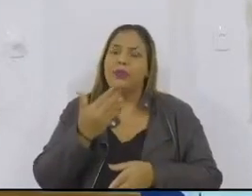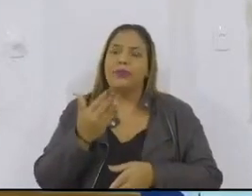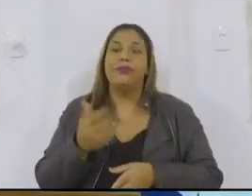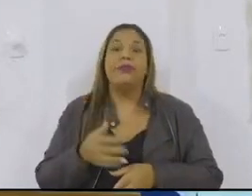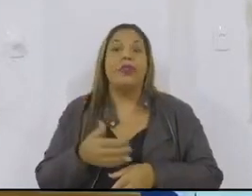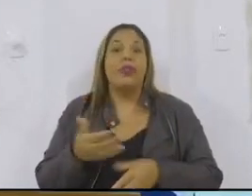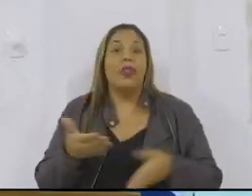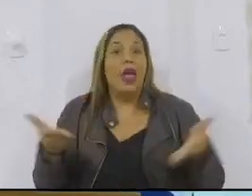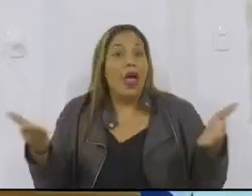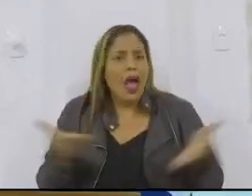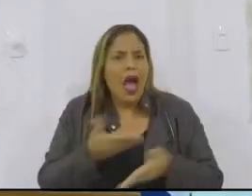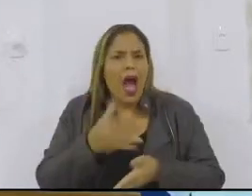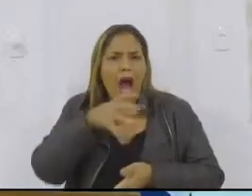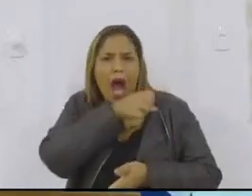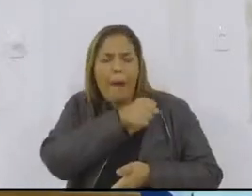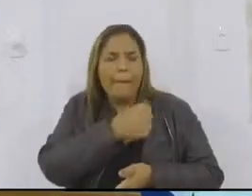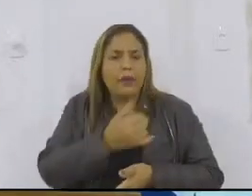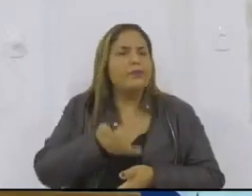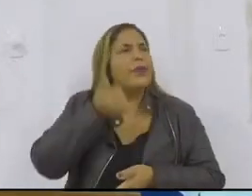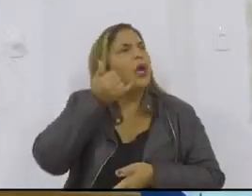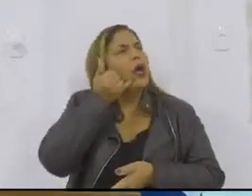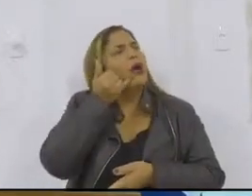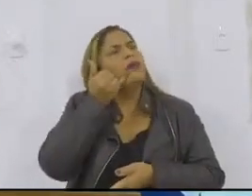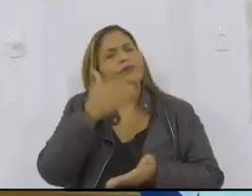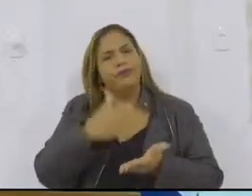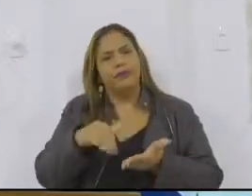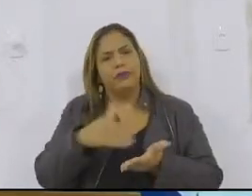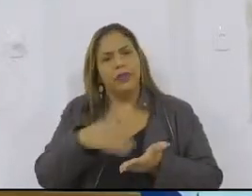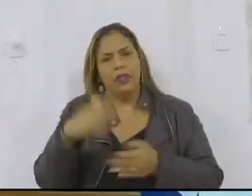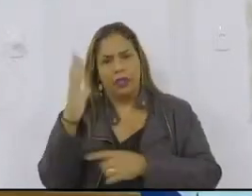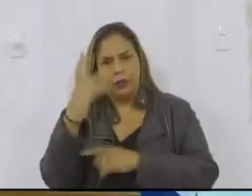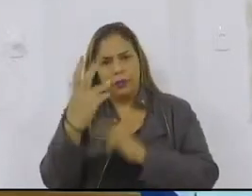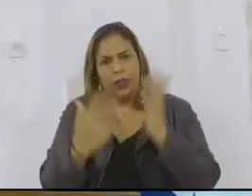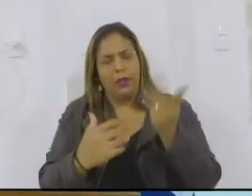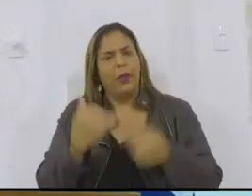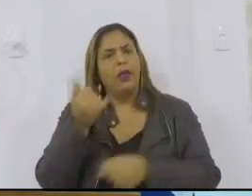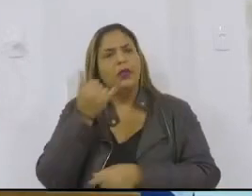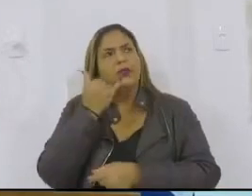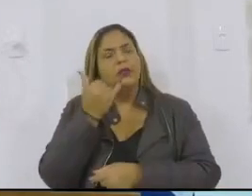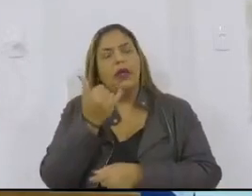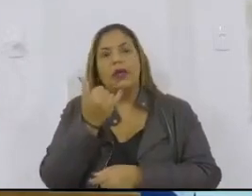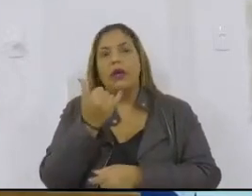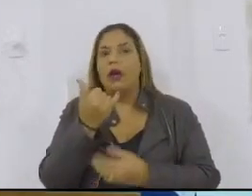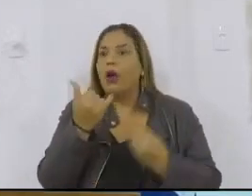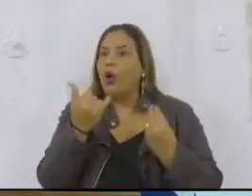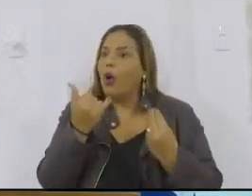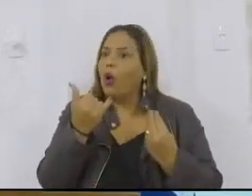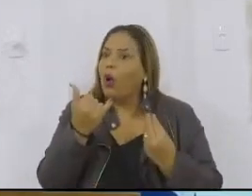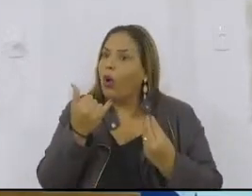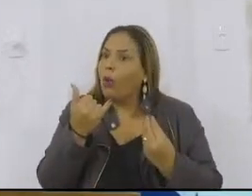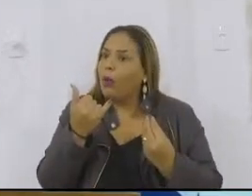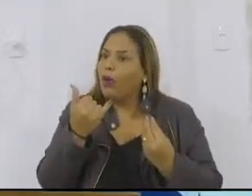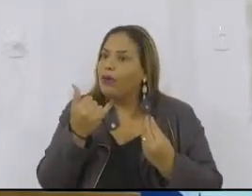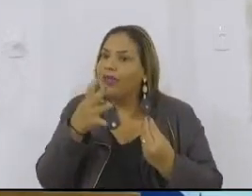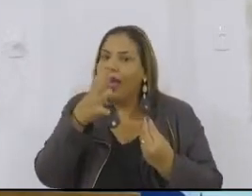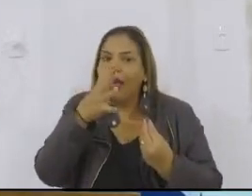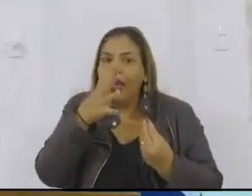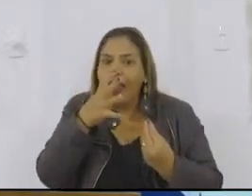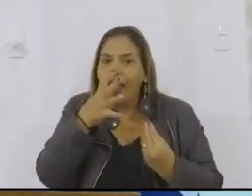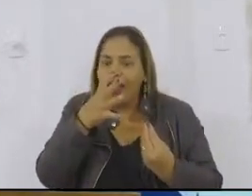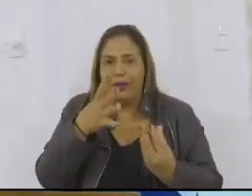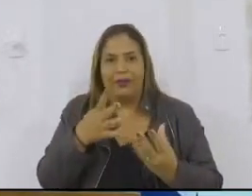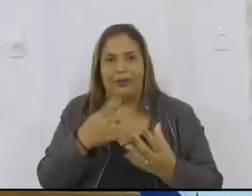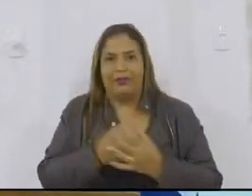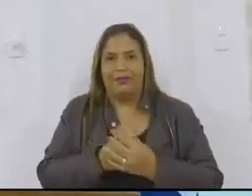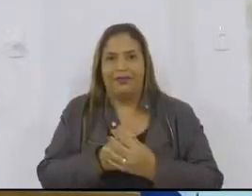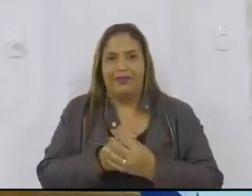o telefone e liguei para o secretário de Meio Ambiente. Gente, é incrível.